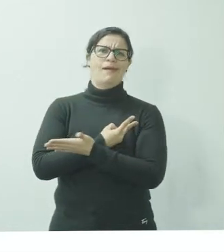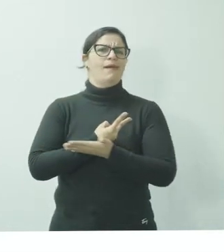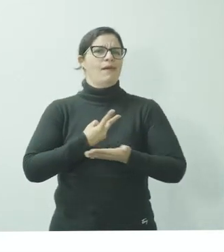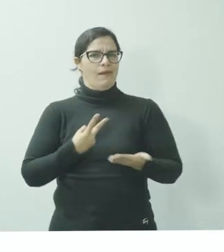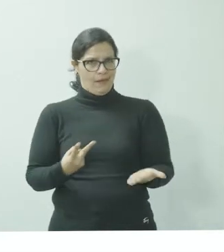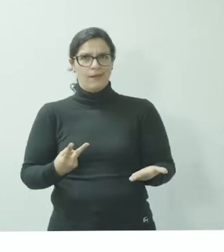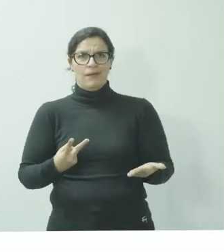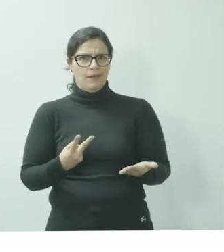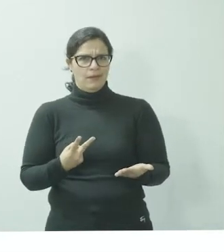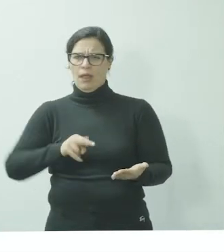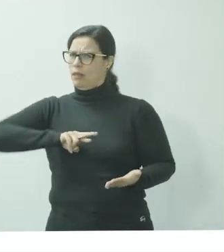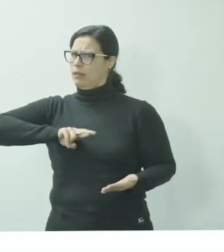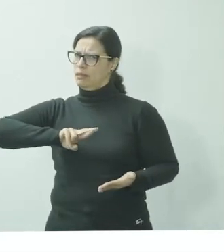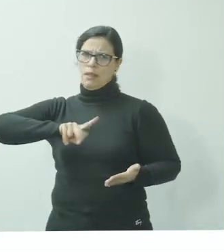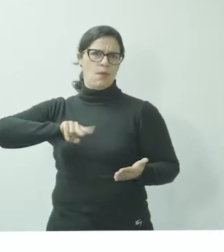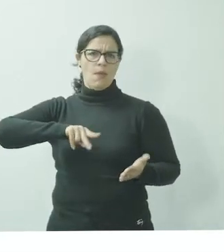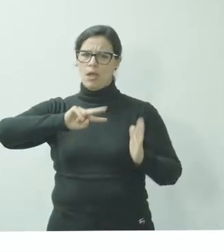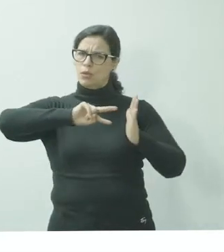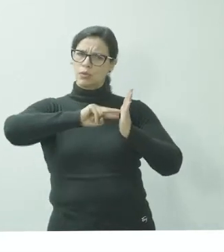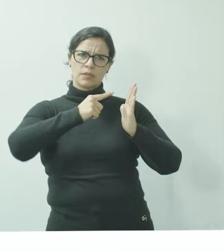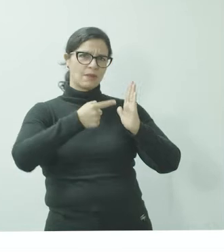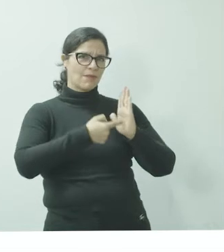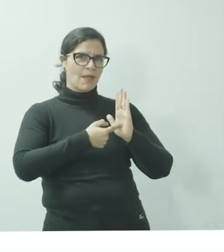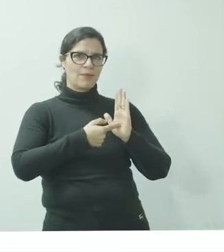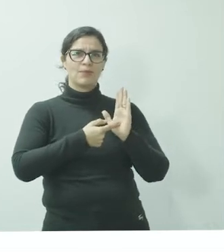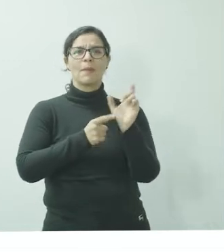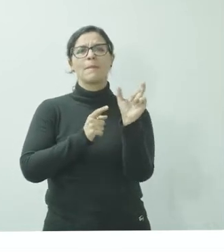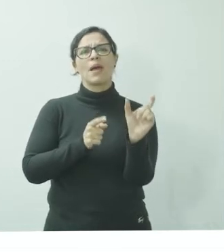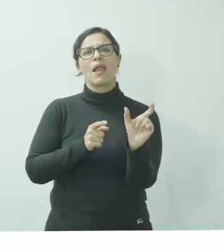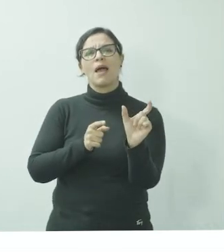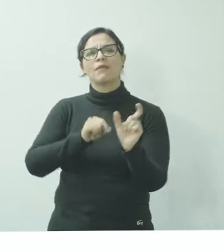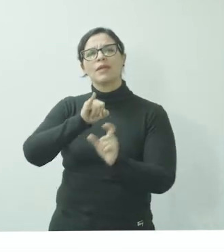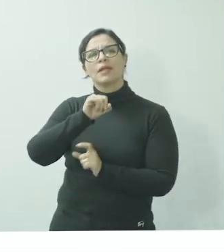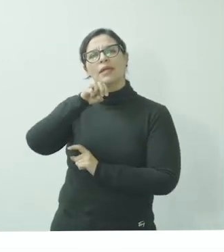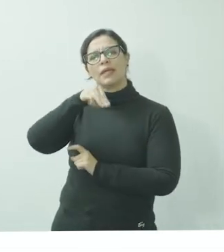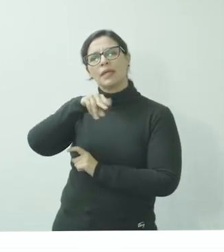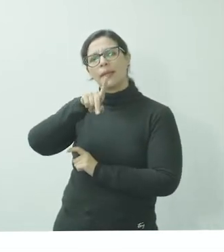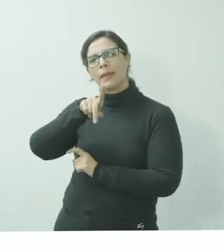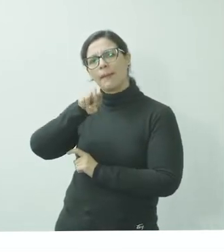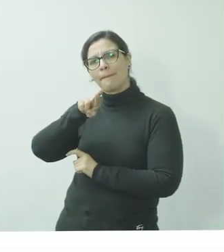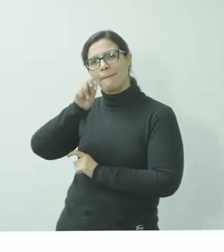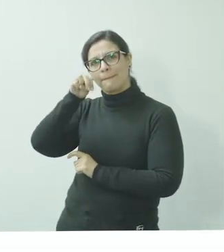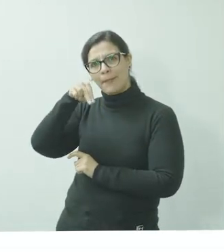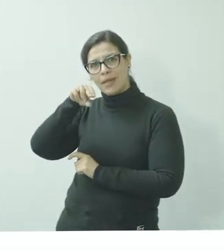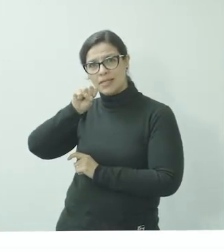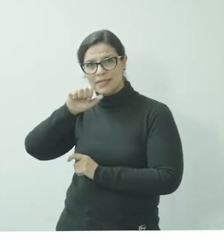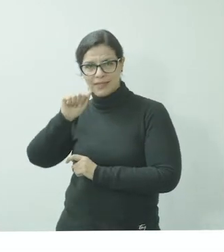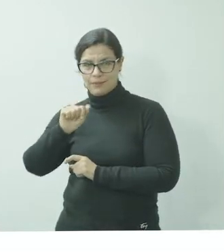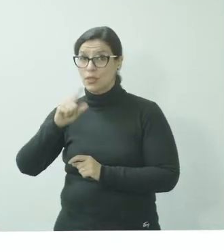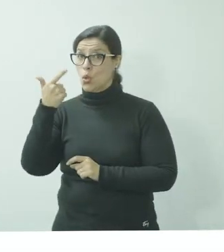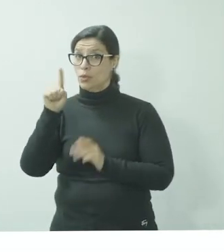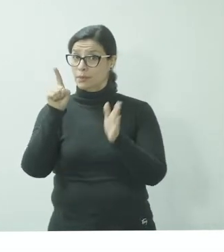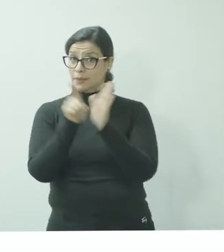é esse o significado da palavra de imprensa Ok vamos pra próxima